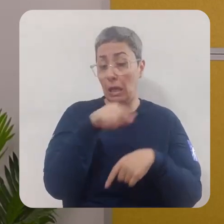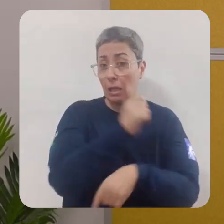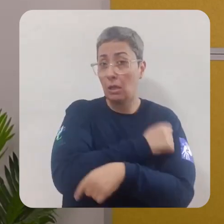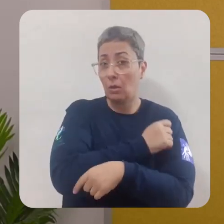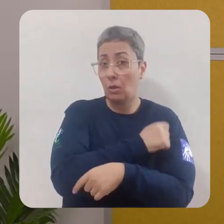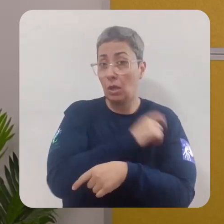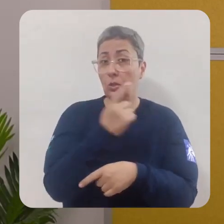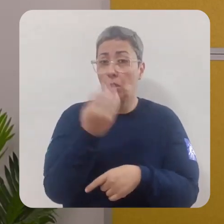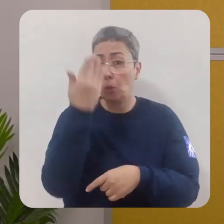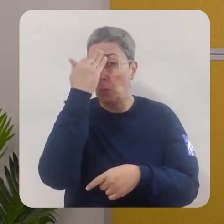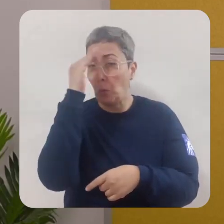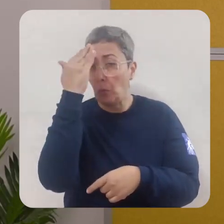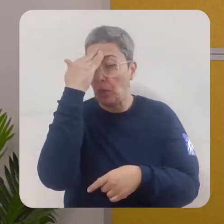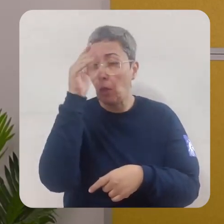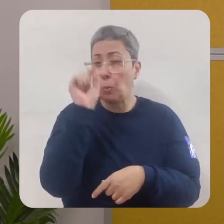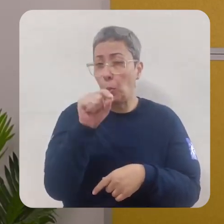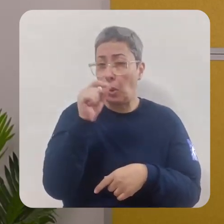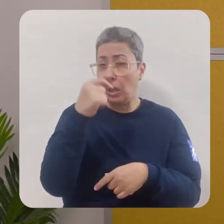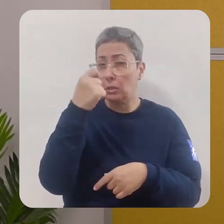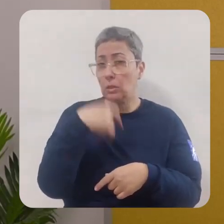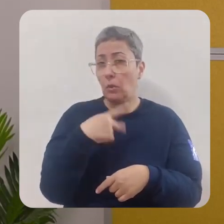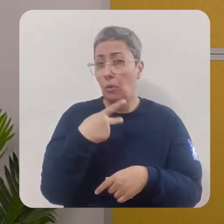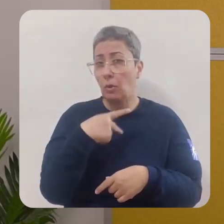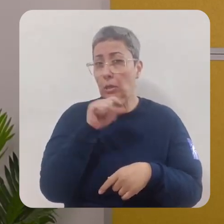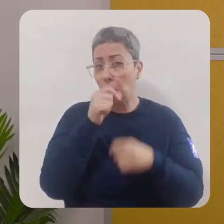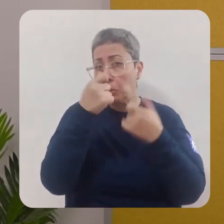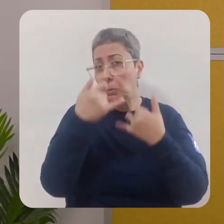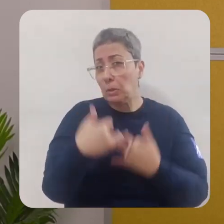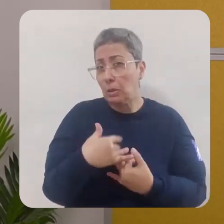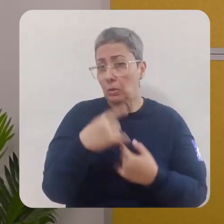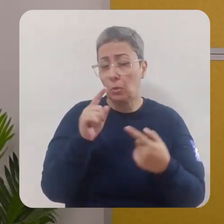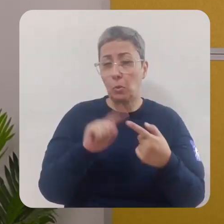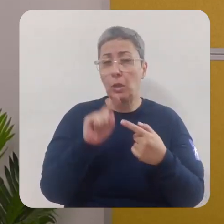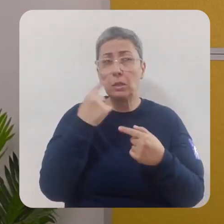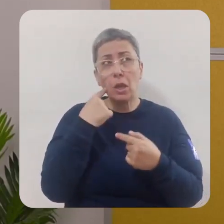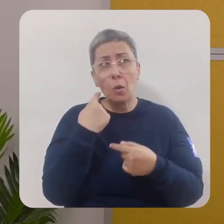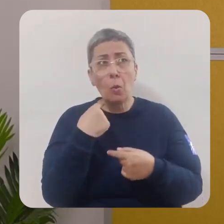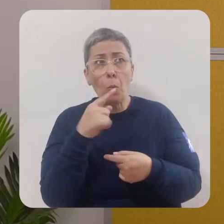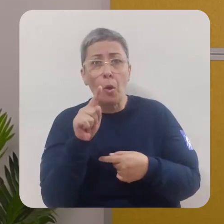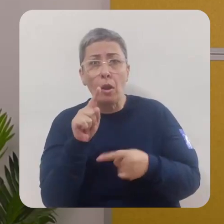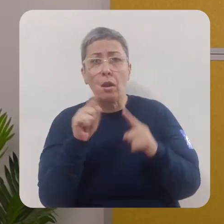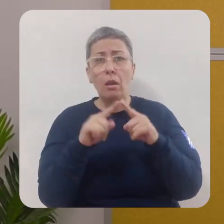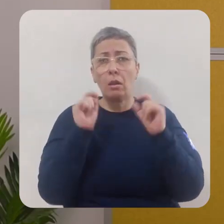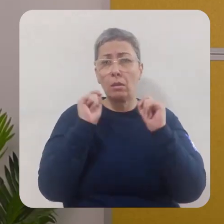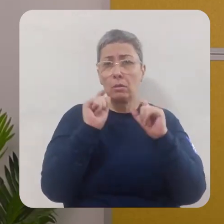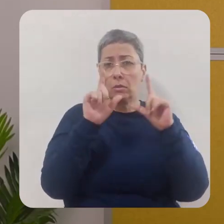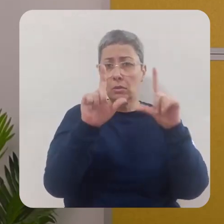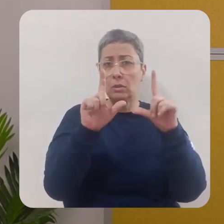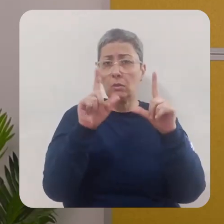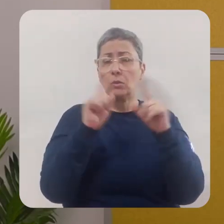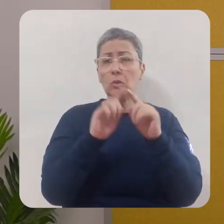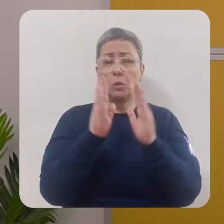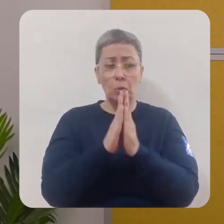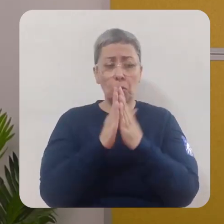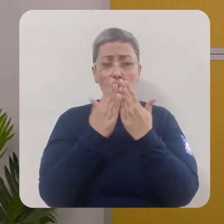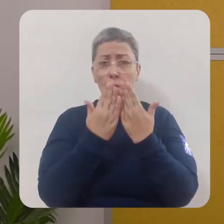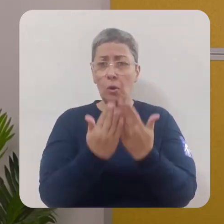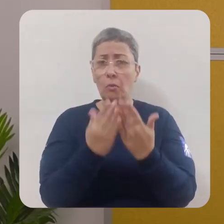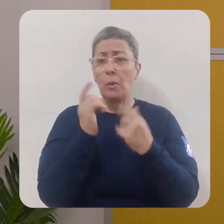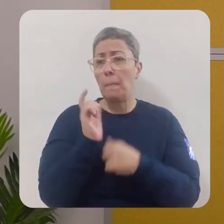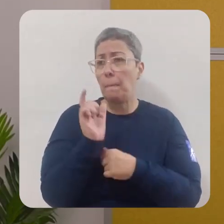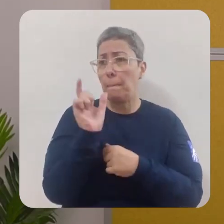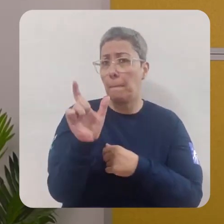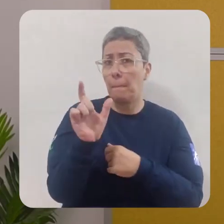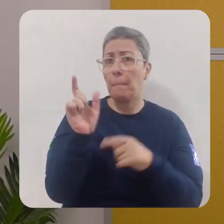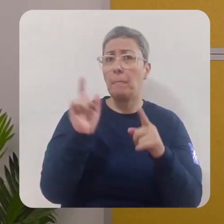este educando, ele compreende aquilo que eu estou falando? Quando ele olha esta imagem, de um livro